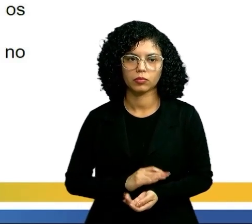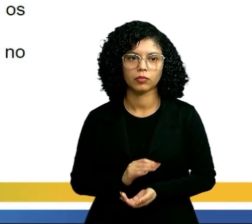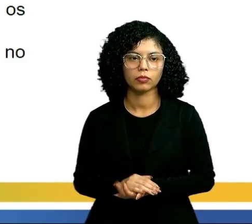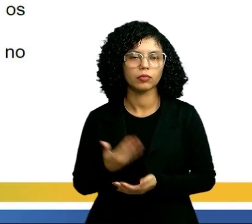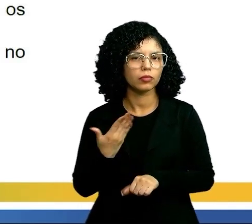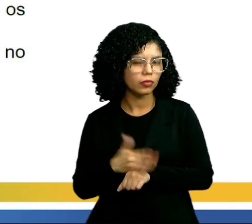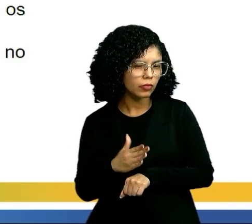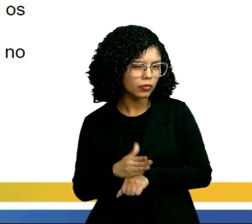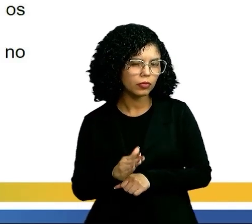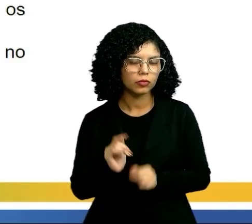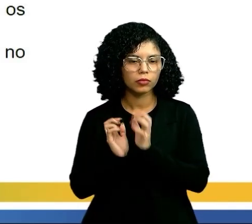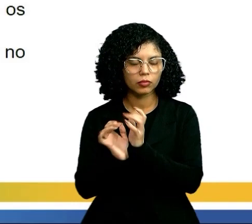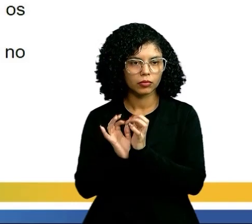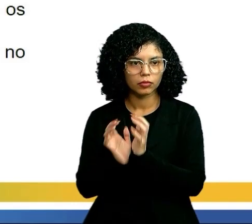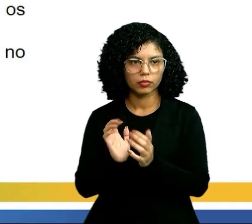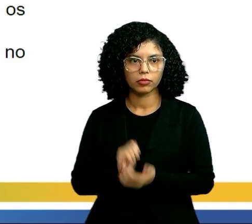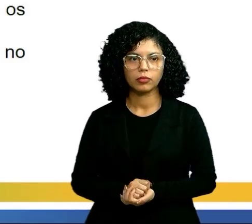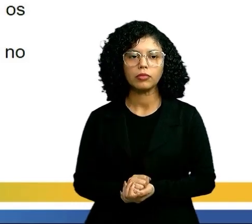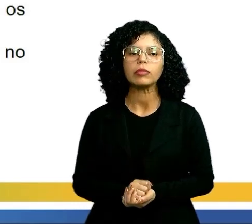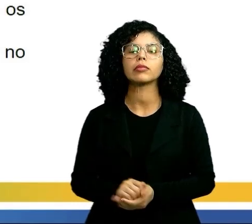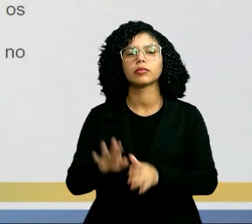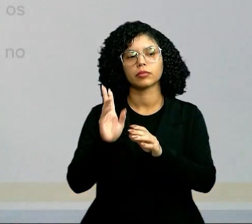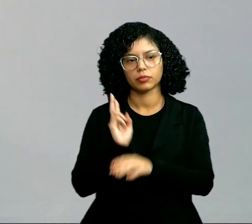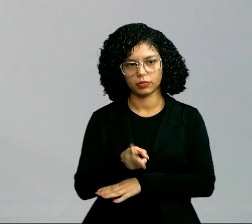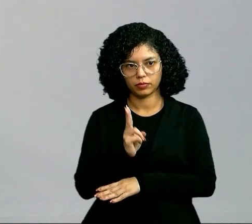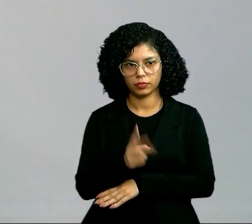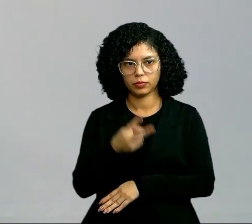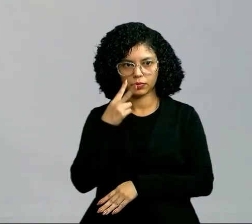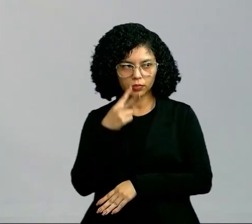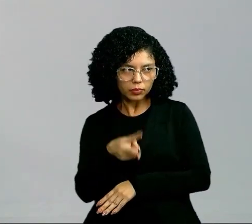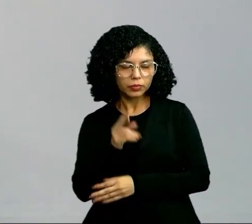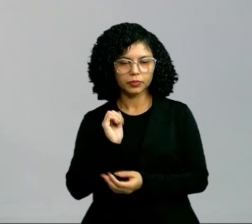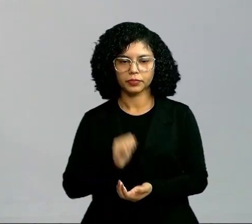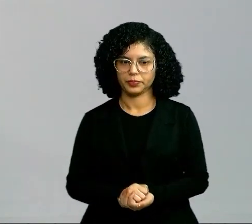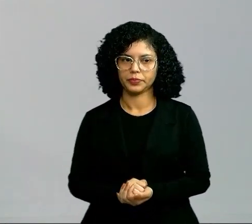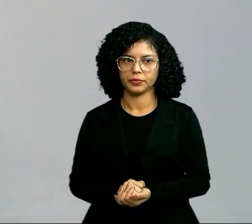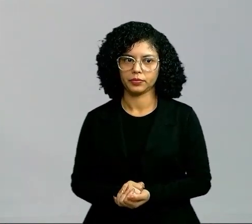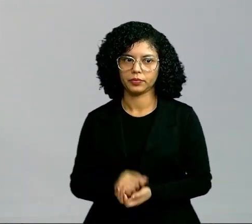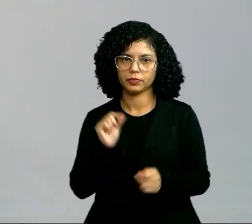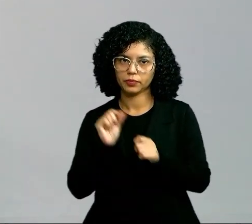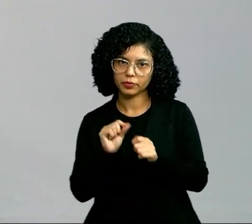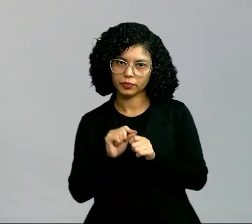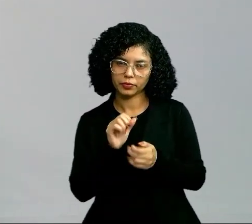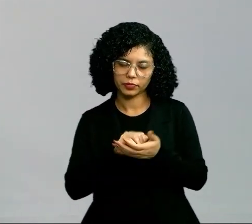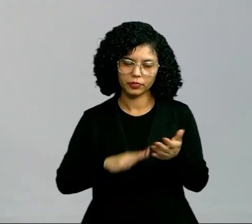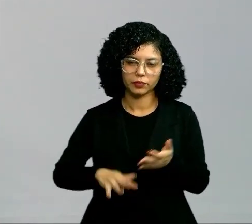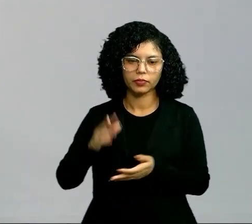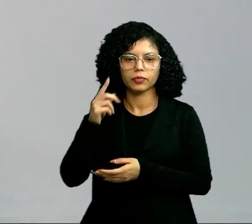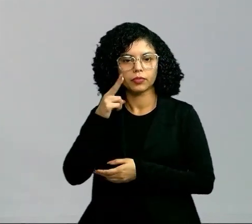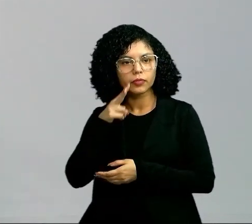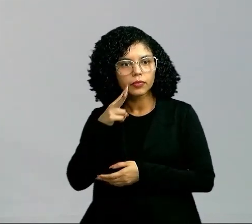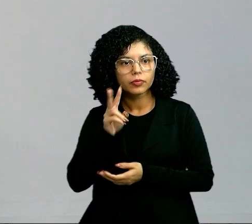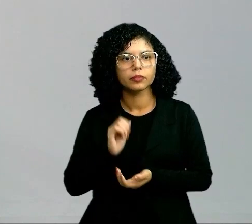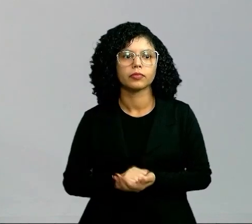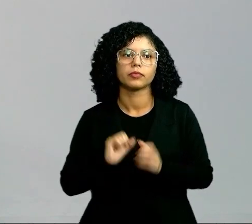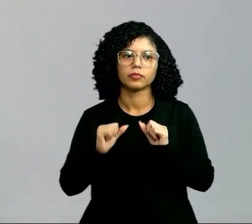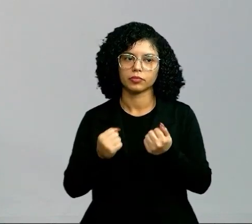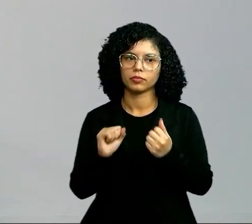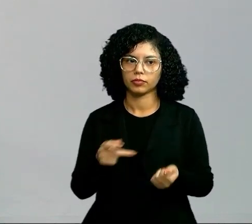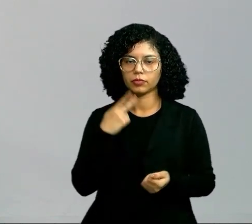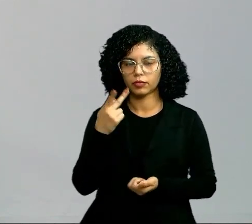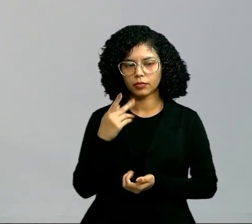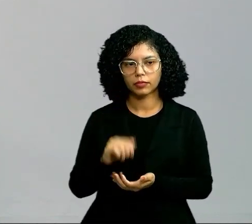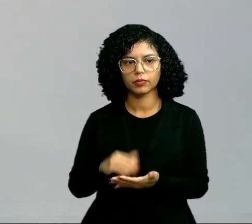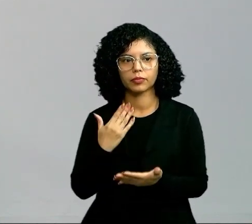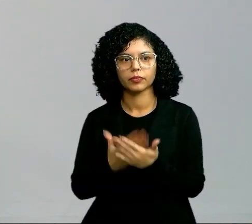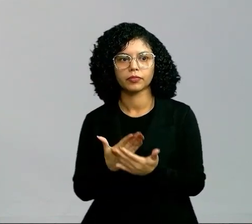Bora exercitar o cérebro, minha gente? Sempre que a gente, fazendo aqui uma analogia com a academia, né, eu sempre digo isso